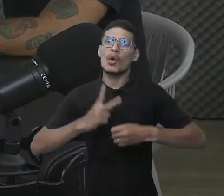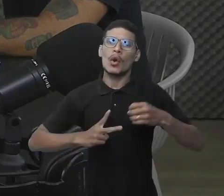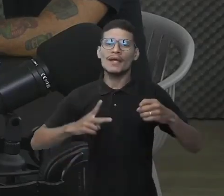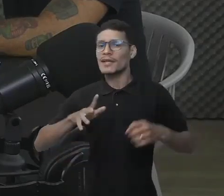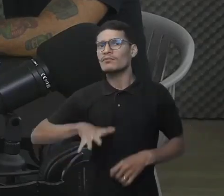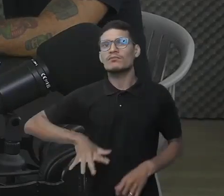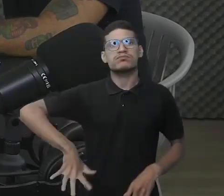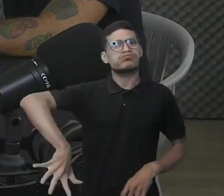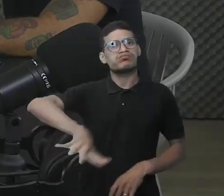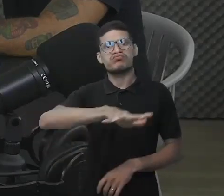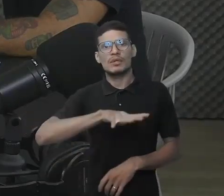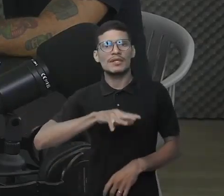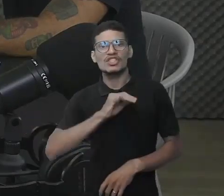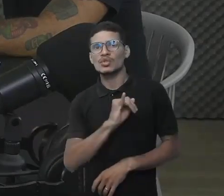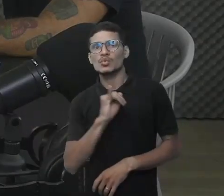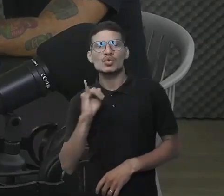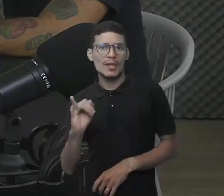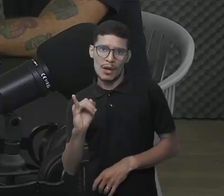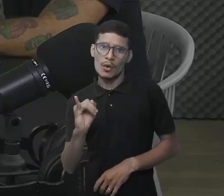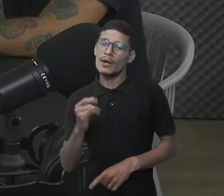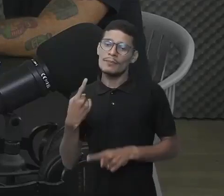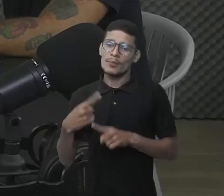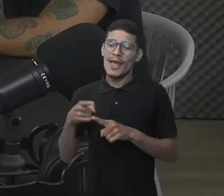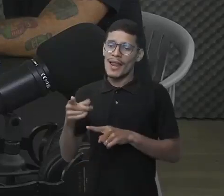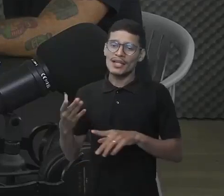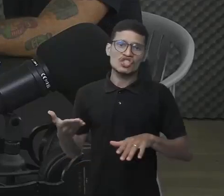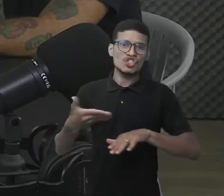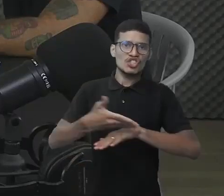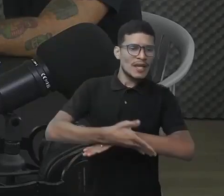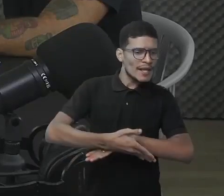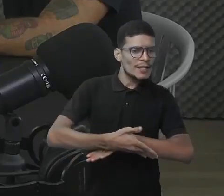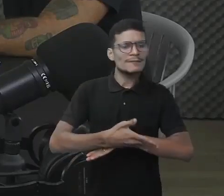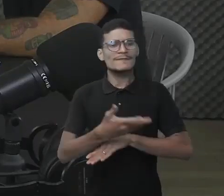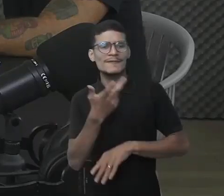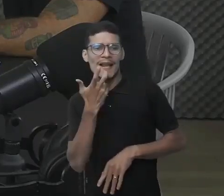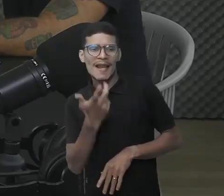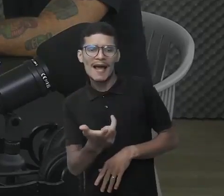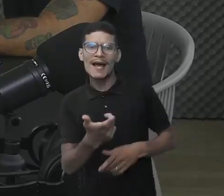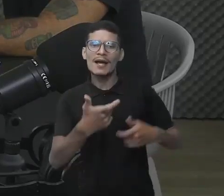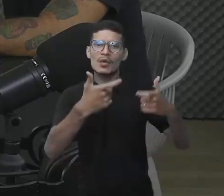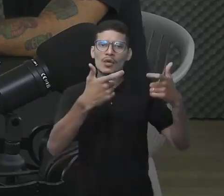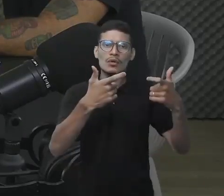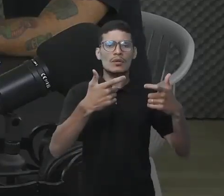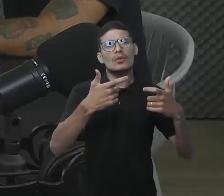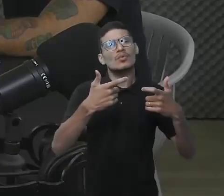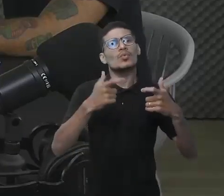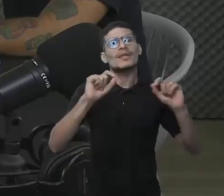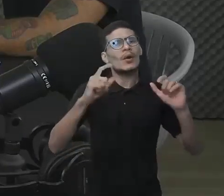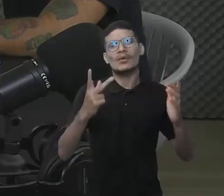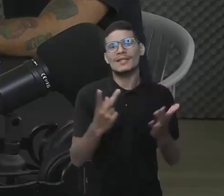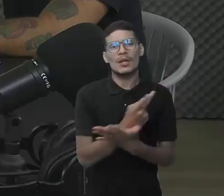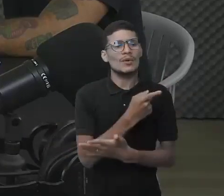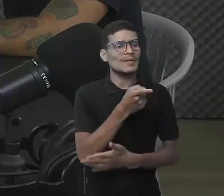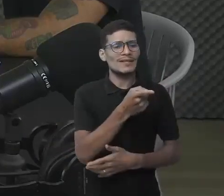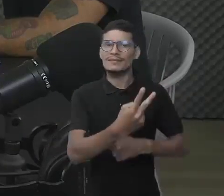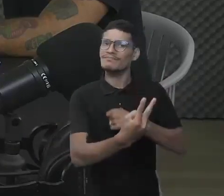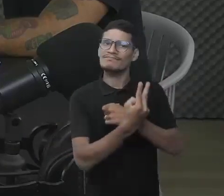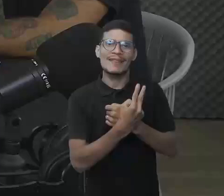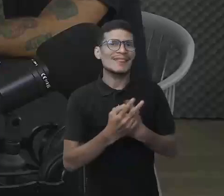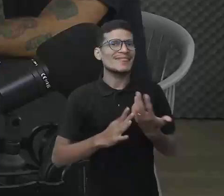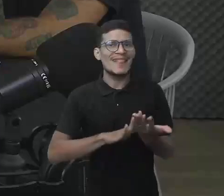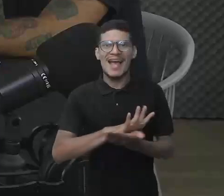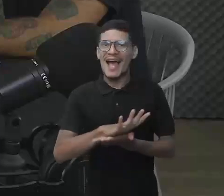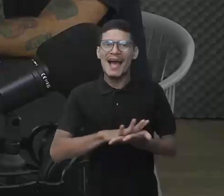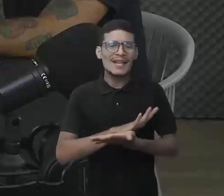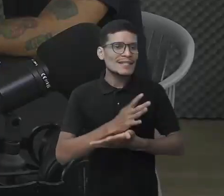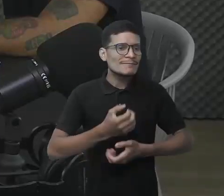Porque na instituição que ela chega para falar de uma violência que aconteceu e ela não é protegida, e ela é